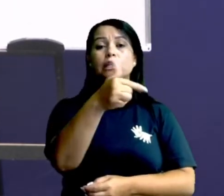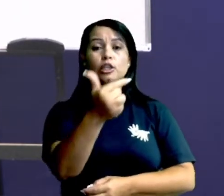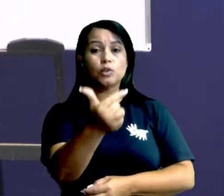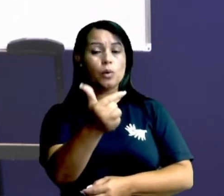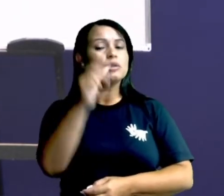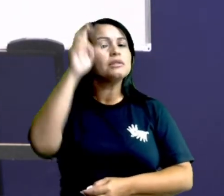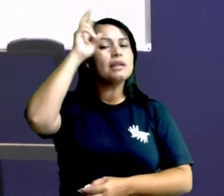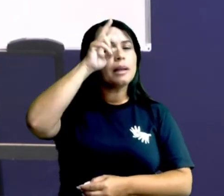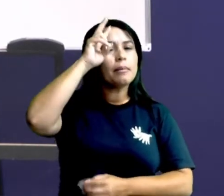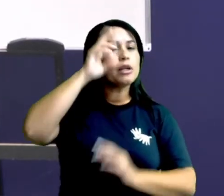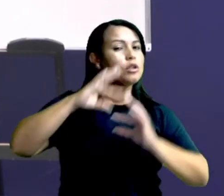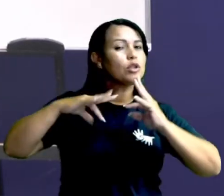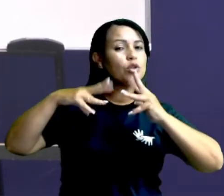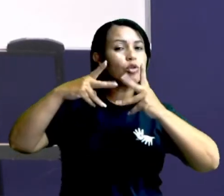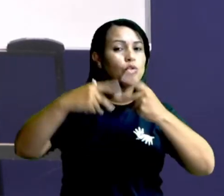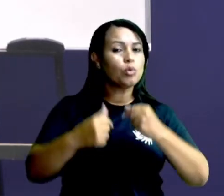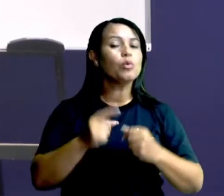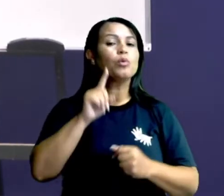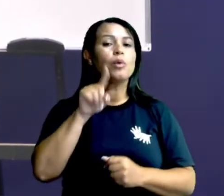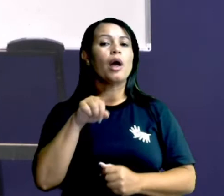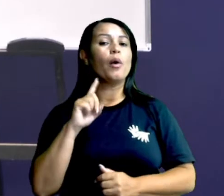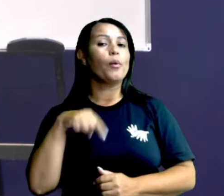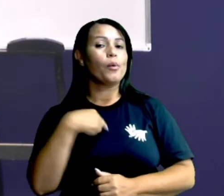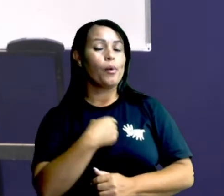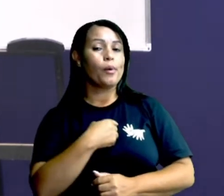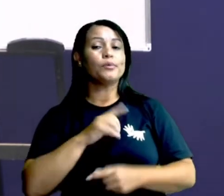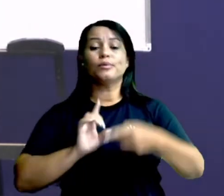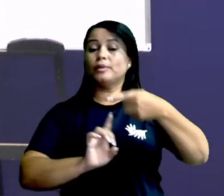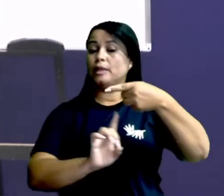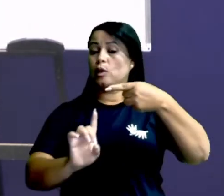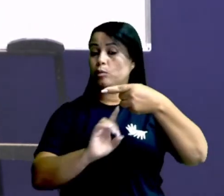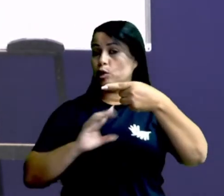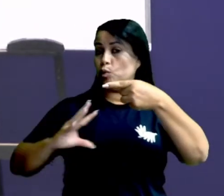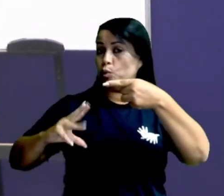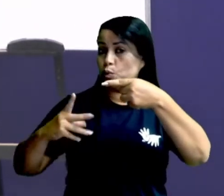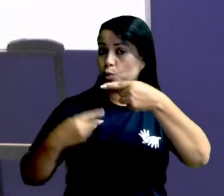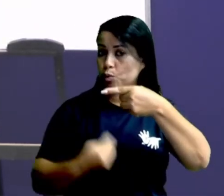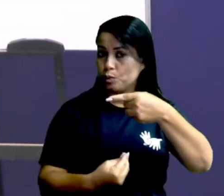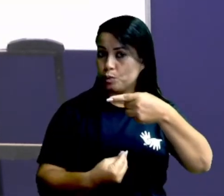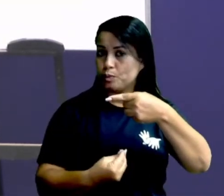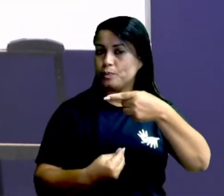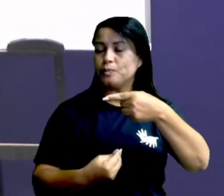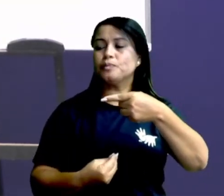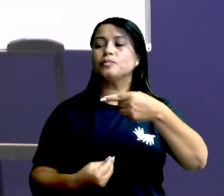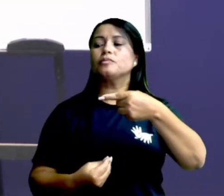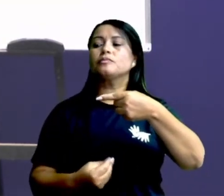a quantidade total vai ser o nosso denominador,